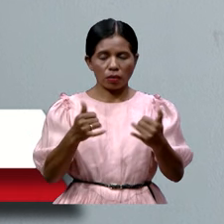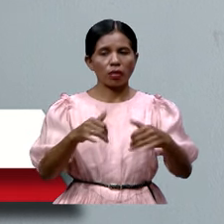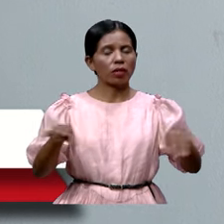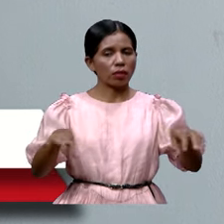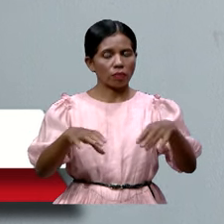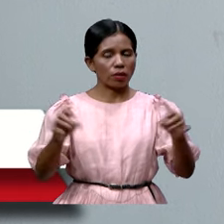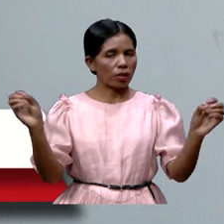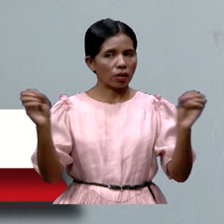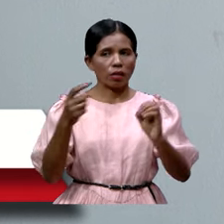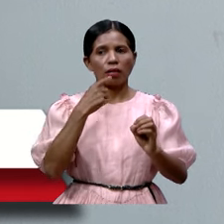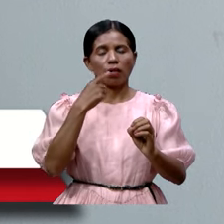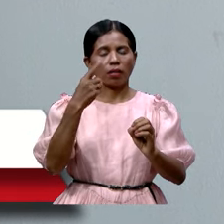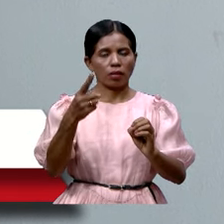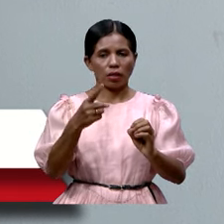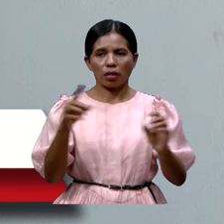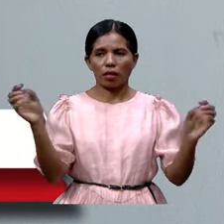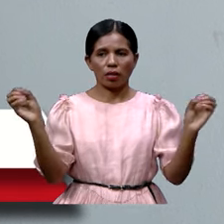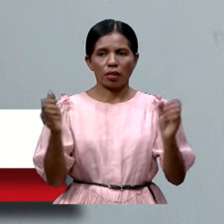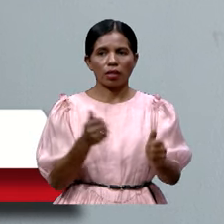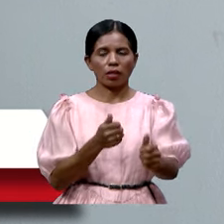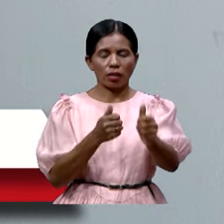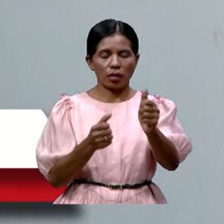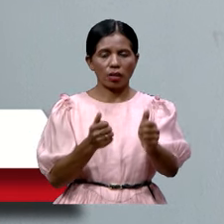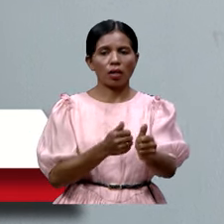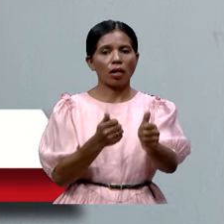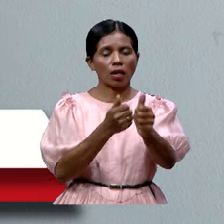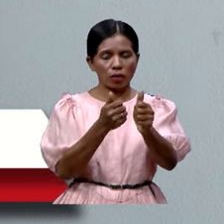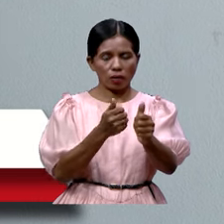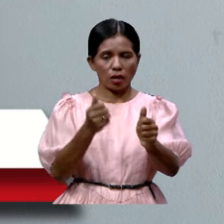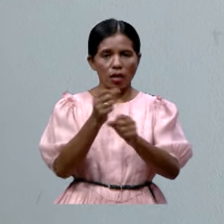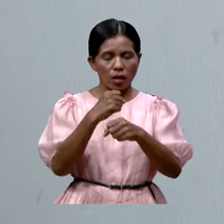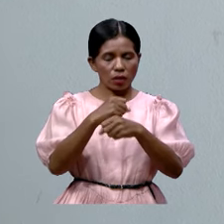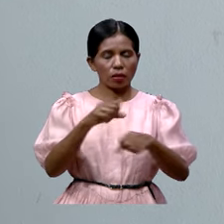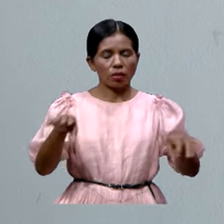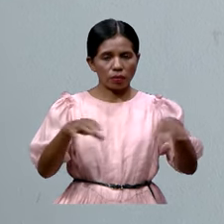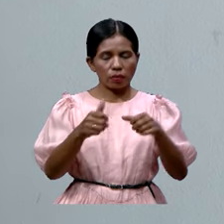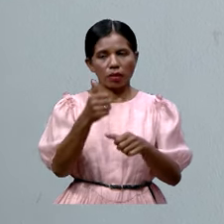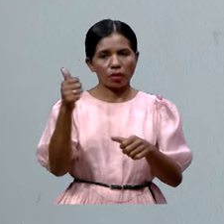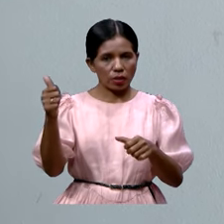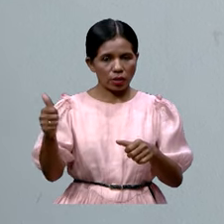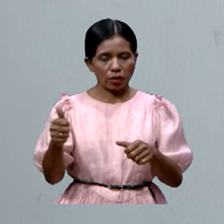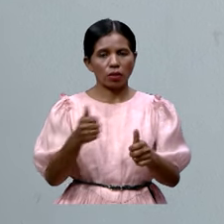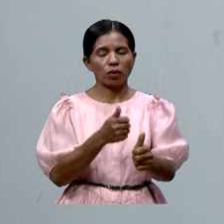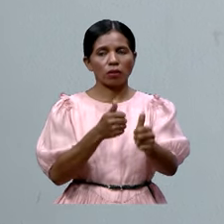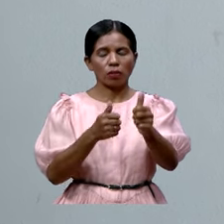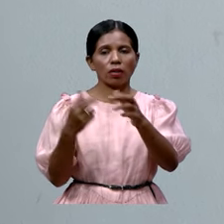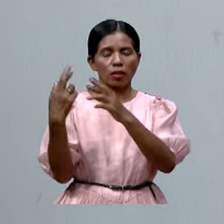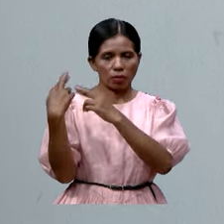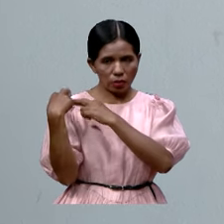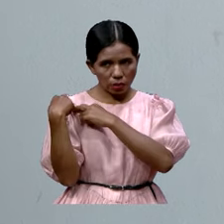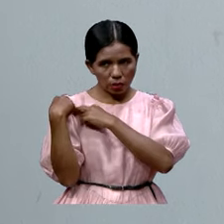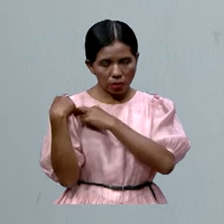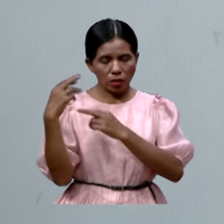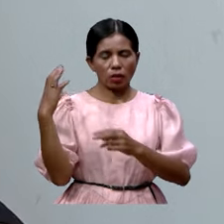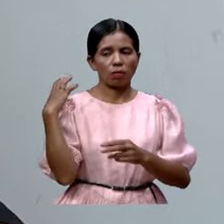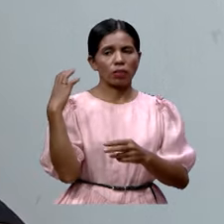lá é orientação, que lá é falei. E dira que lá é o serviço. O serviço é dira que nian, tuir, canar,